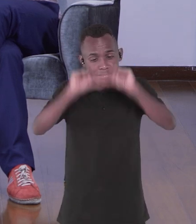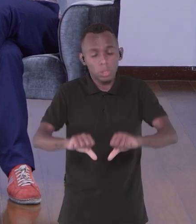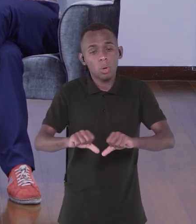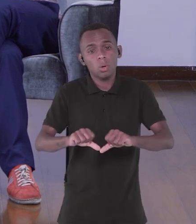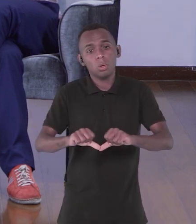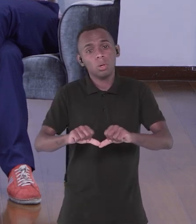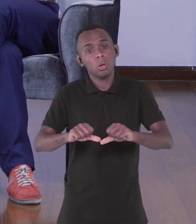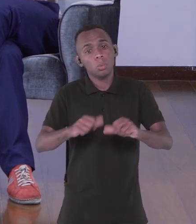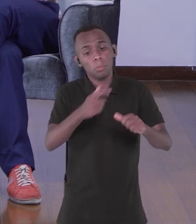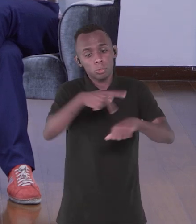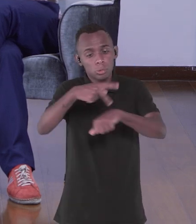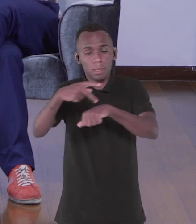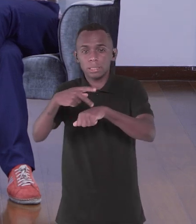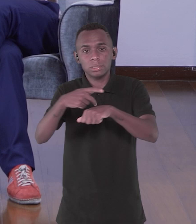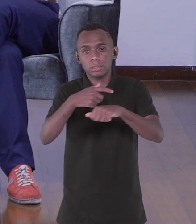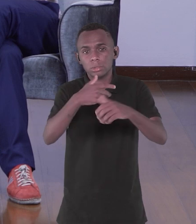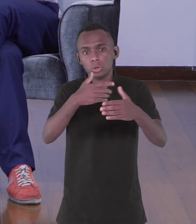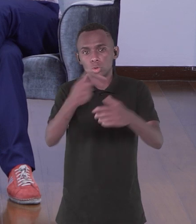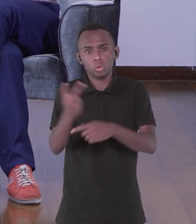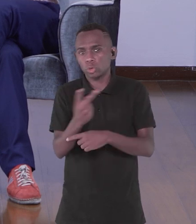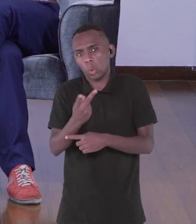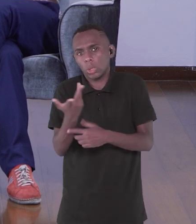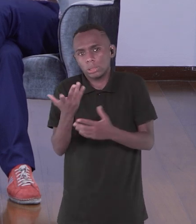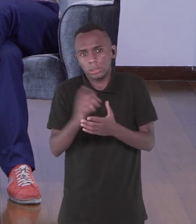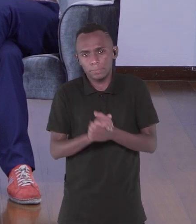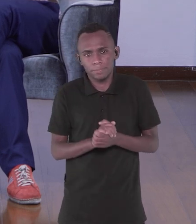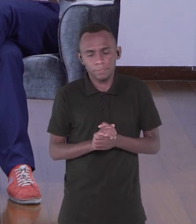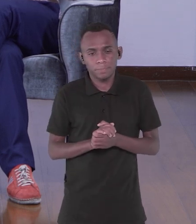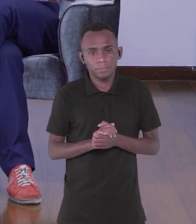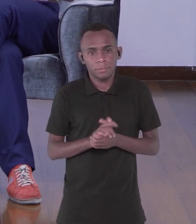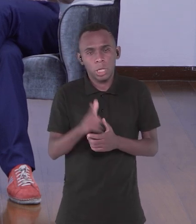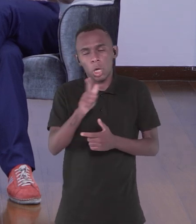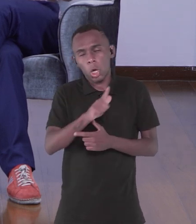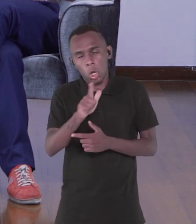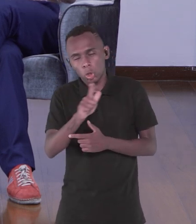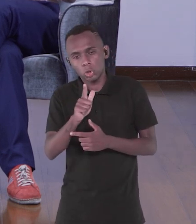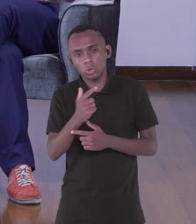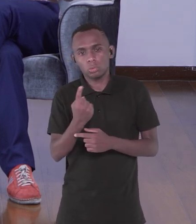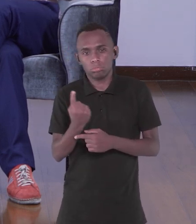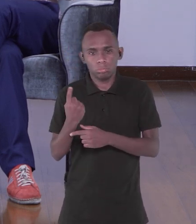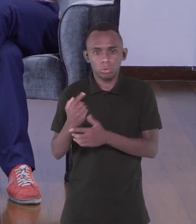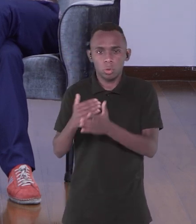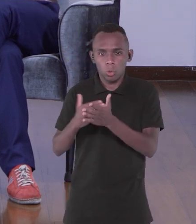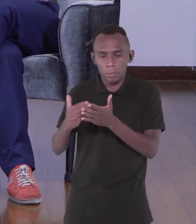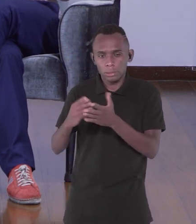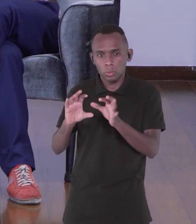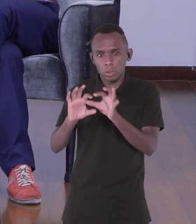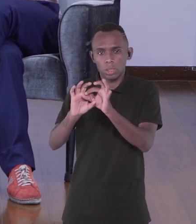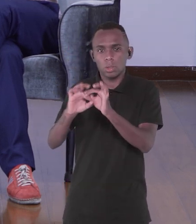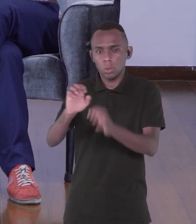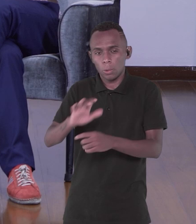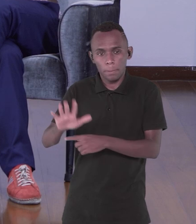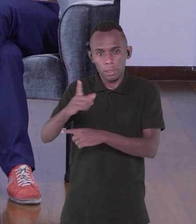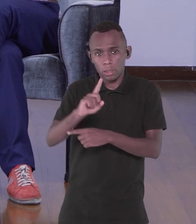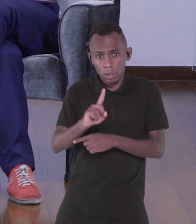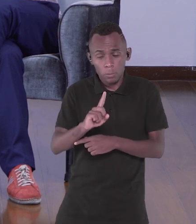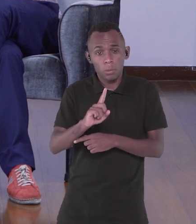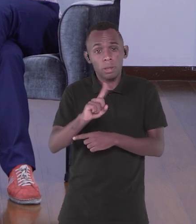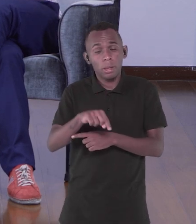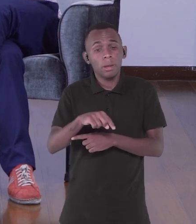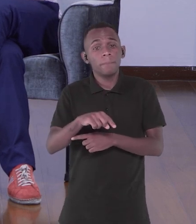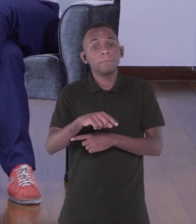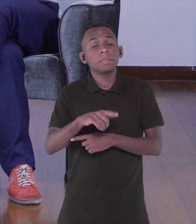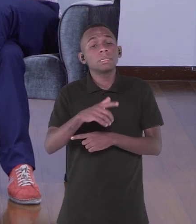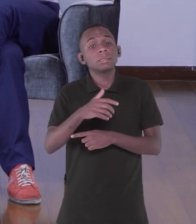Então, o começo da União Europeia, que naquele momento, obviamente, não se chamava assim, era justamente criar essa situação.